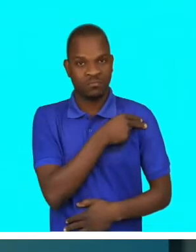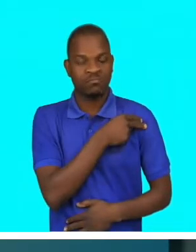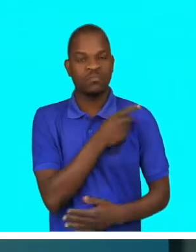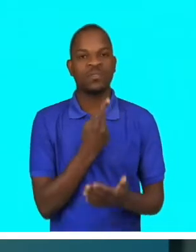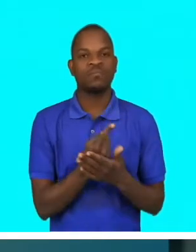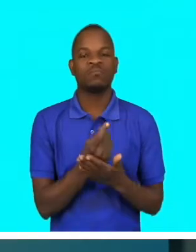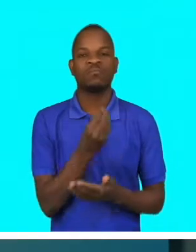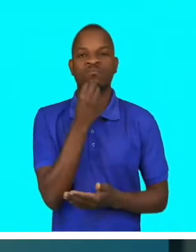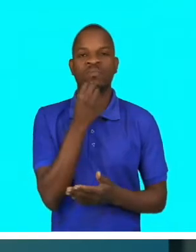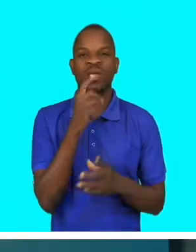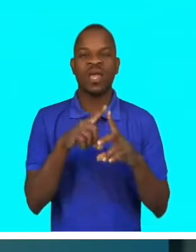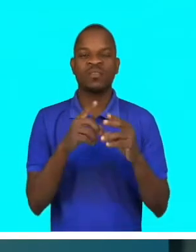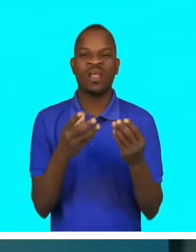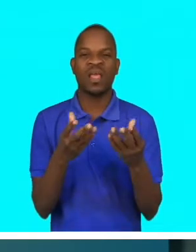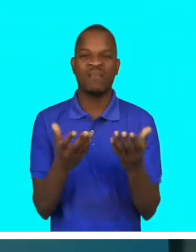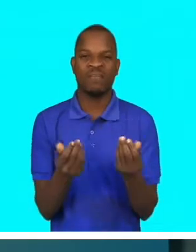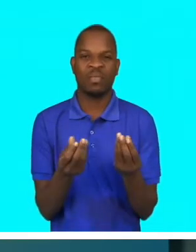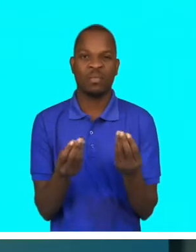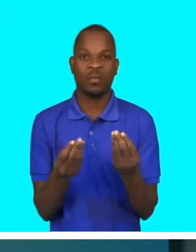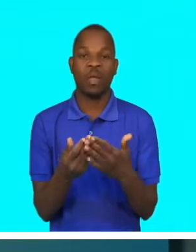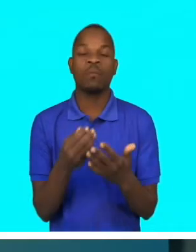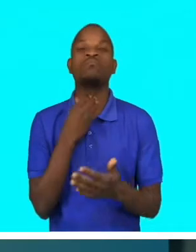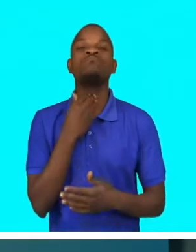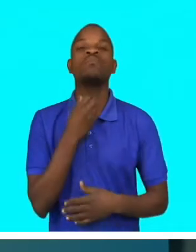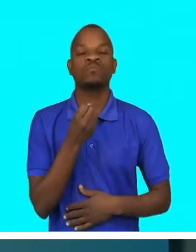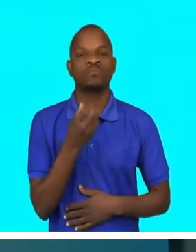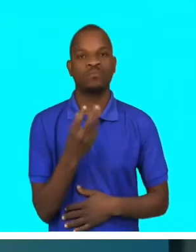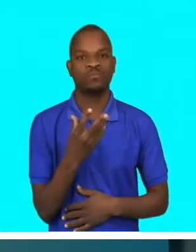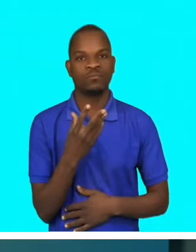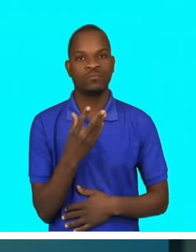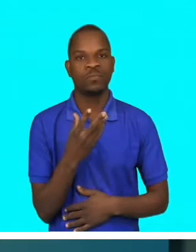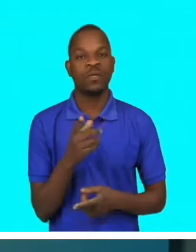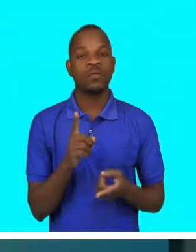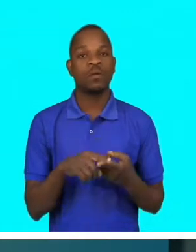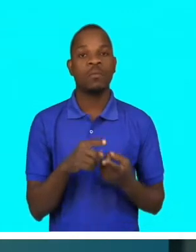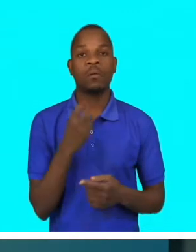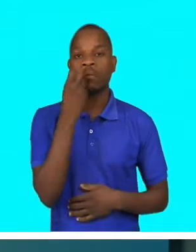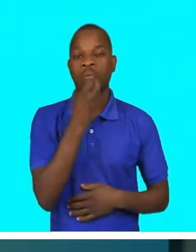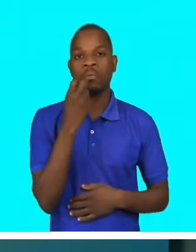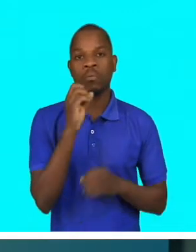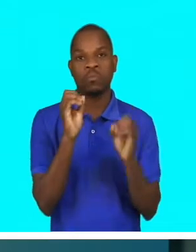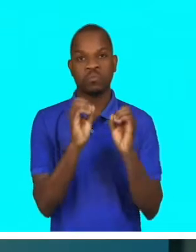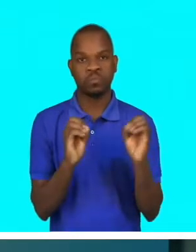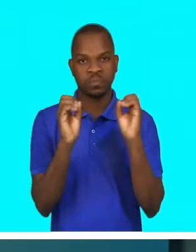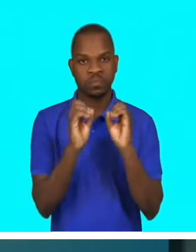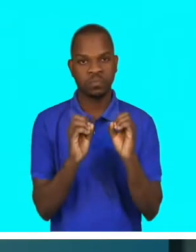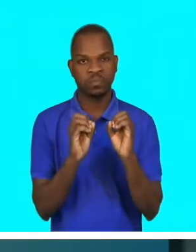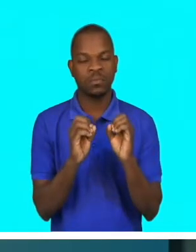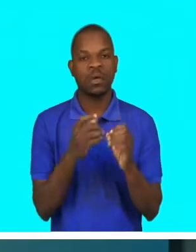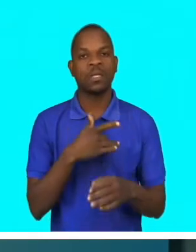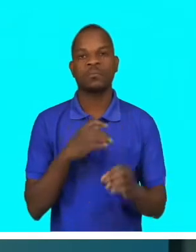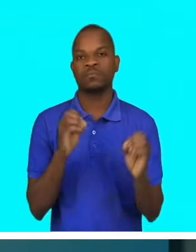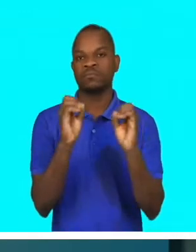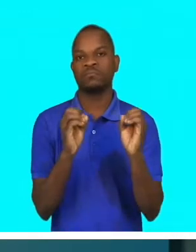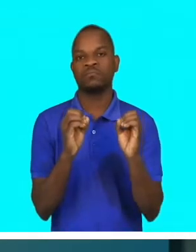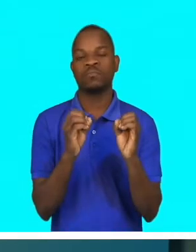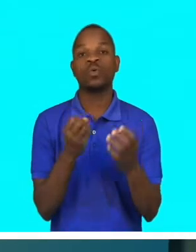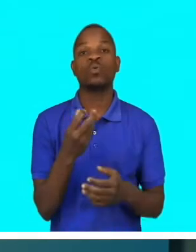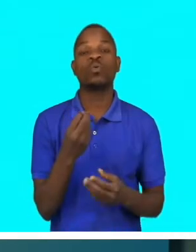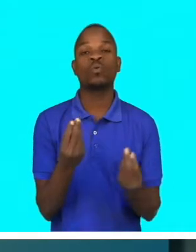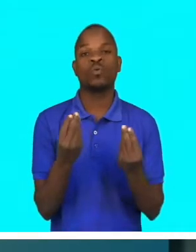Ela tem que comer coisas leves, porque senão pode se engasgar. Uma vez que ela já não fala, não vai